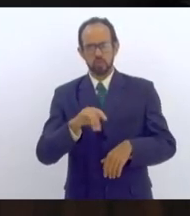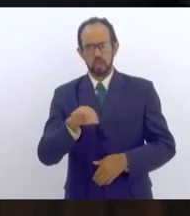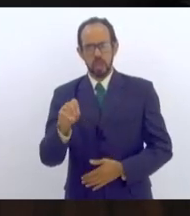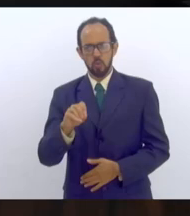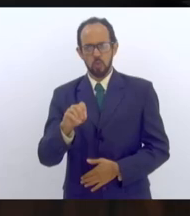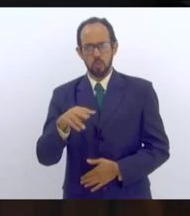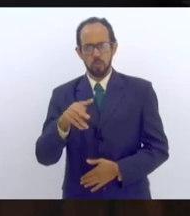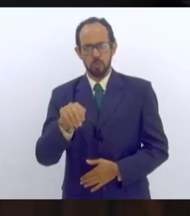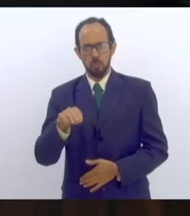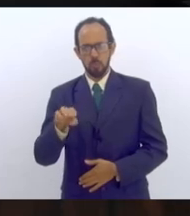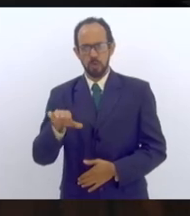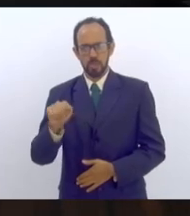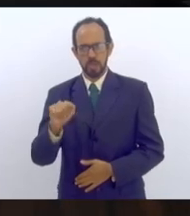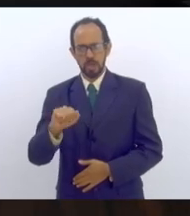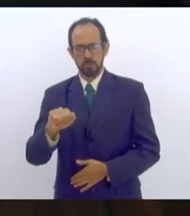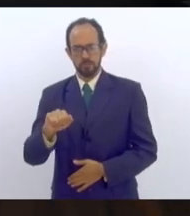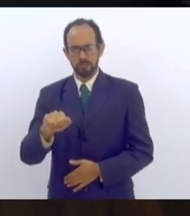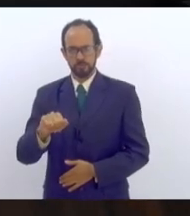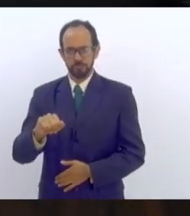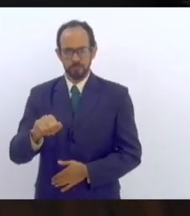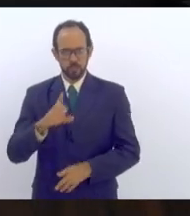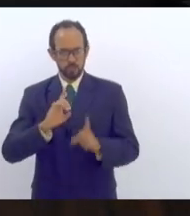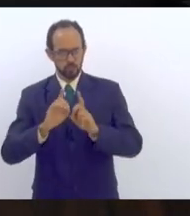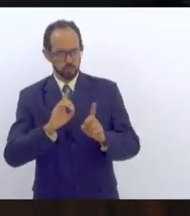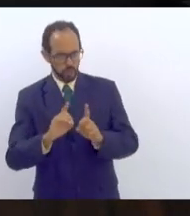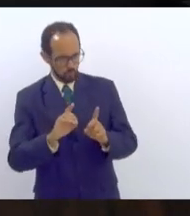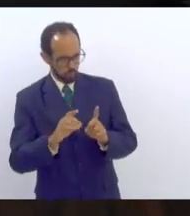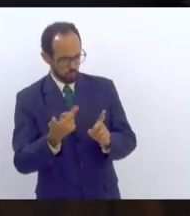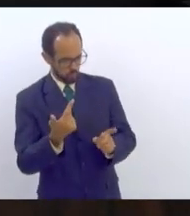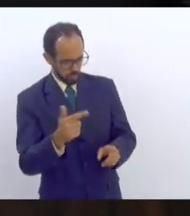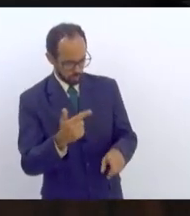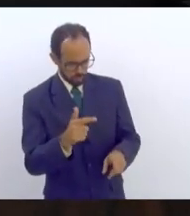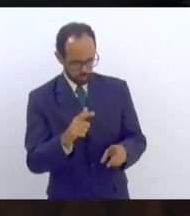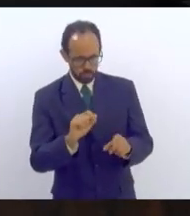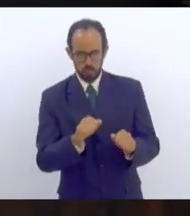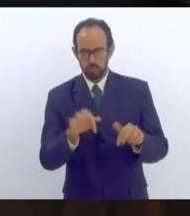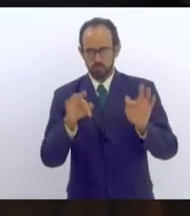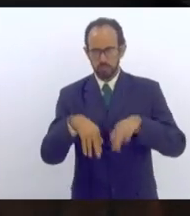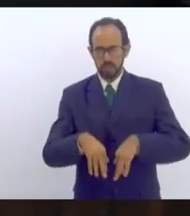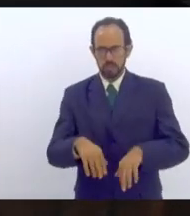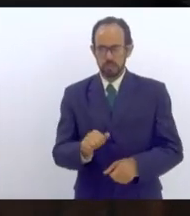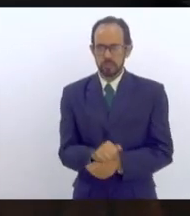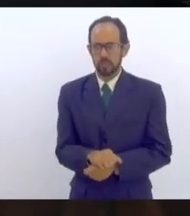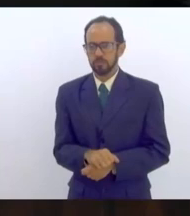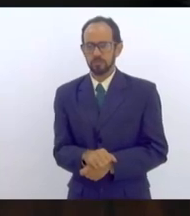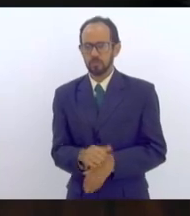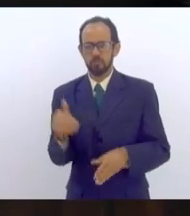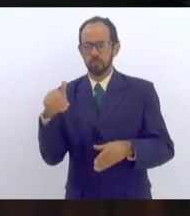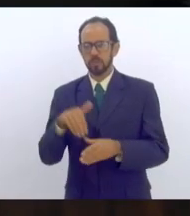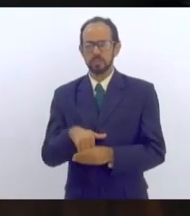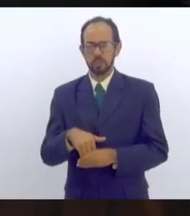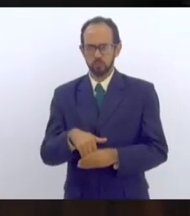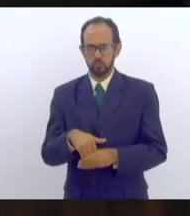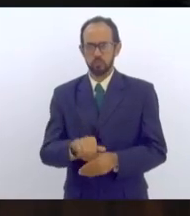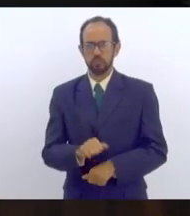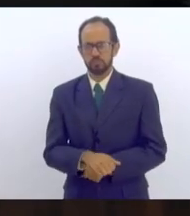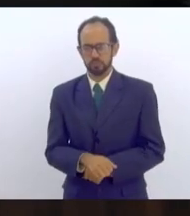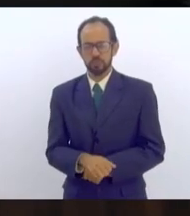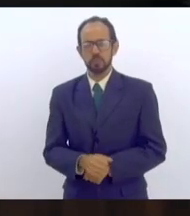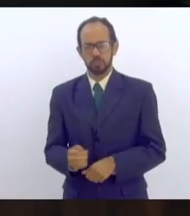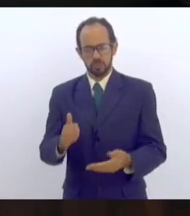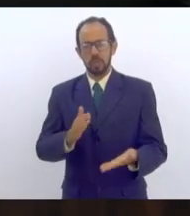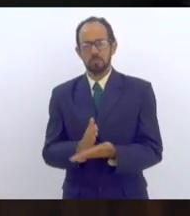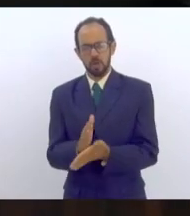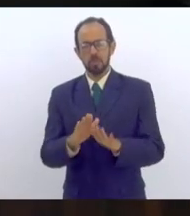Pampolha. Em discussão. Não havendo quem queira discutir, encerrada a discussão. Em votação. Senhores que